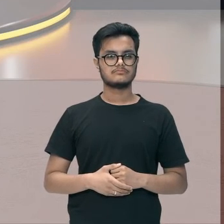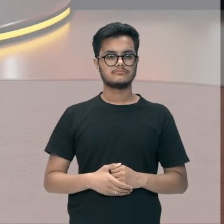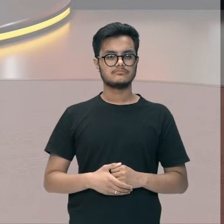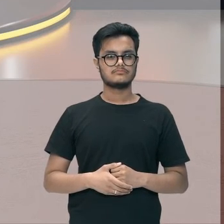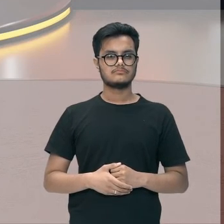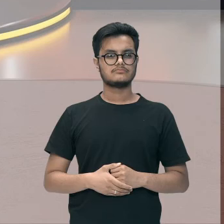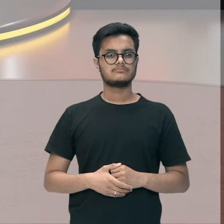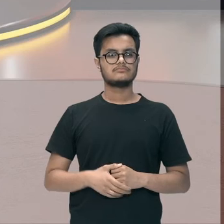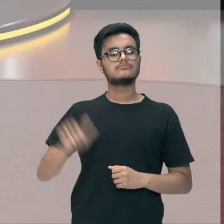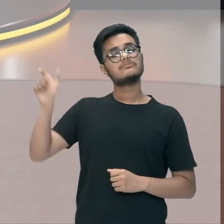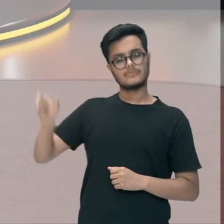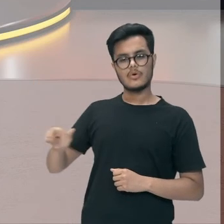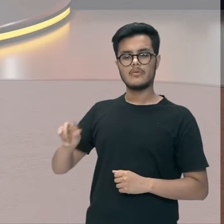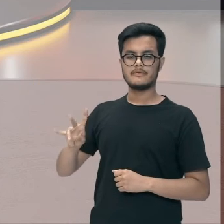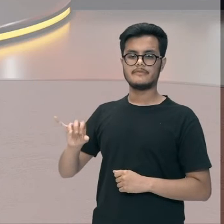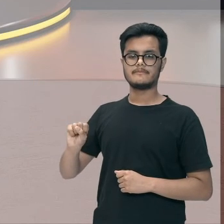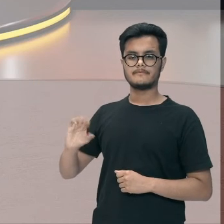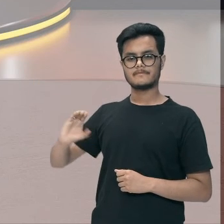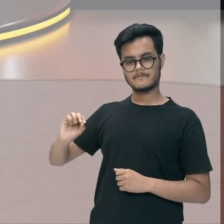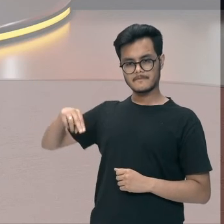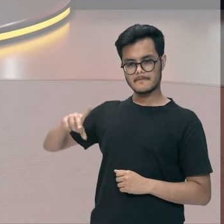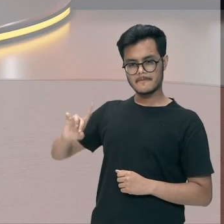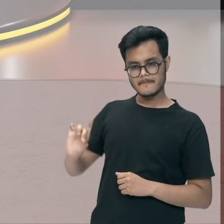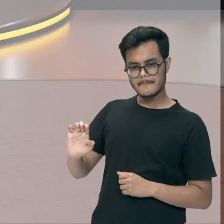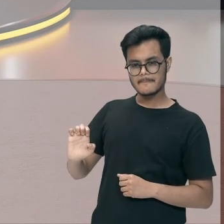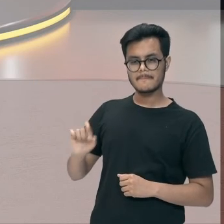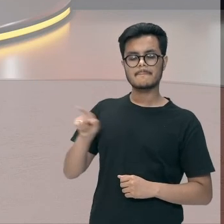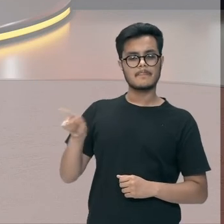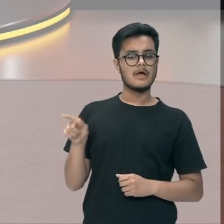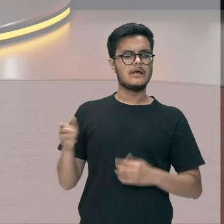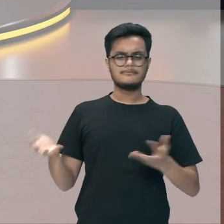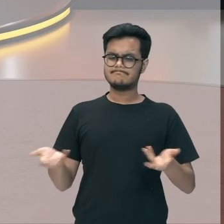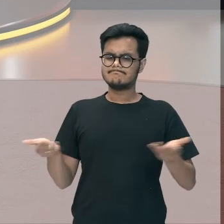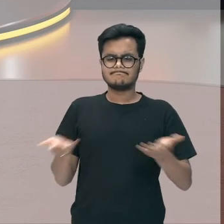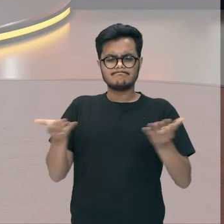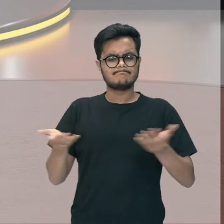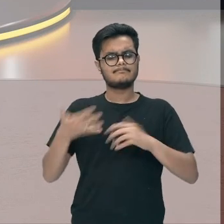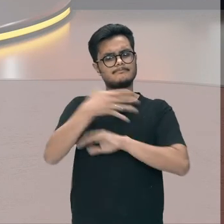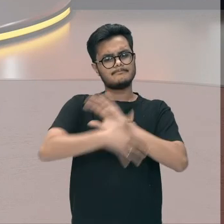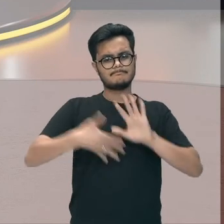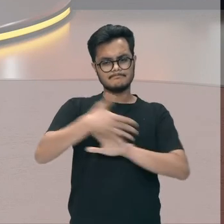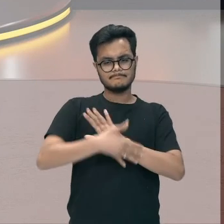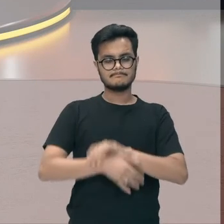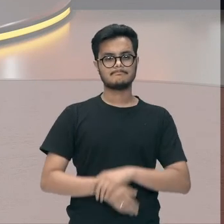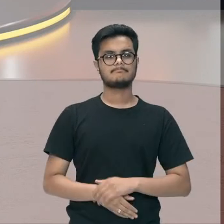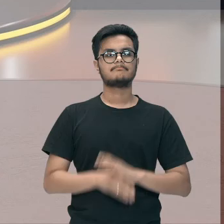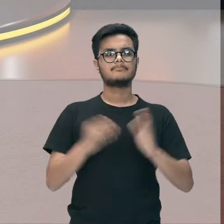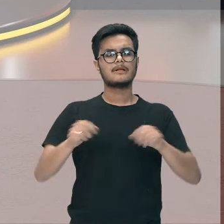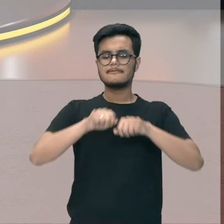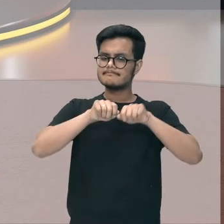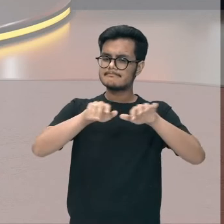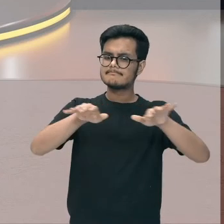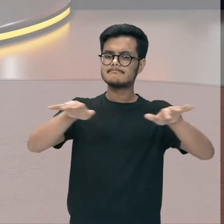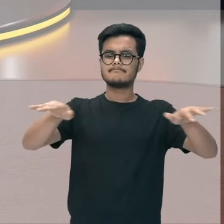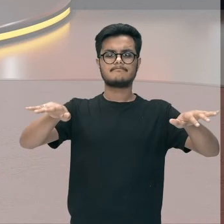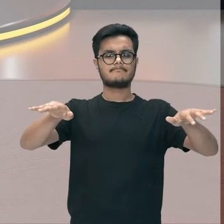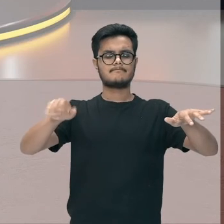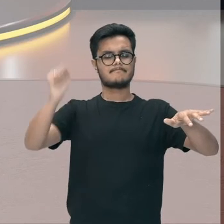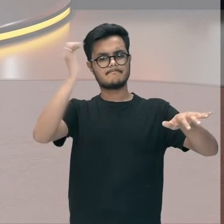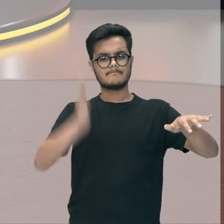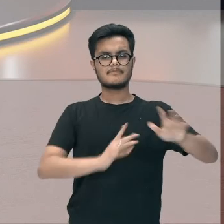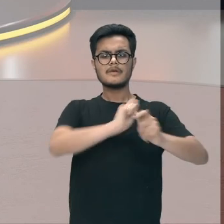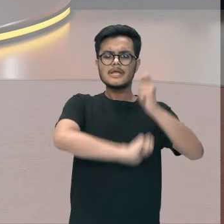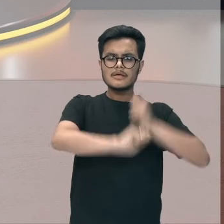do Visconde de Mauá e do Barão de Mauá, que vai ser o grande incentivador, né, das ferrovias. A expansão ferroviária é fruto da